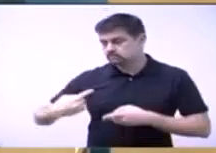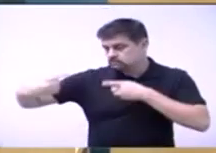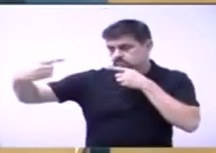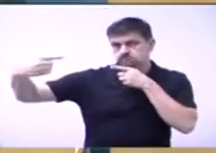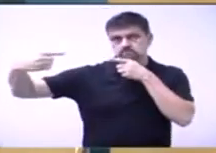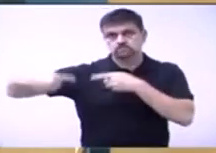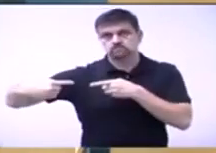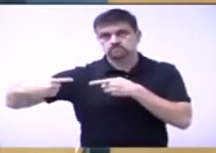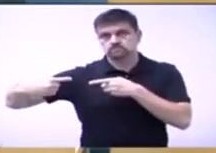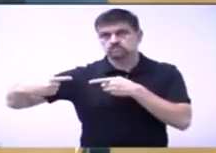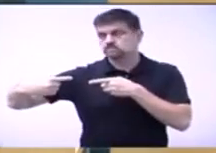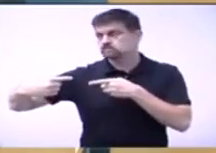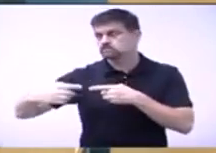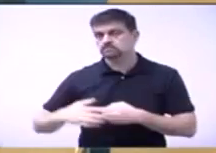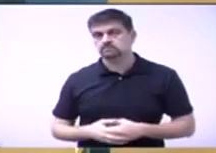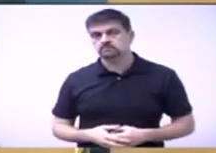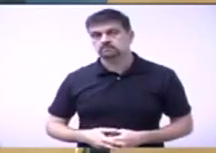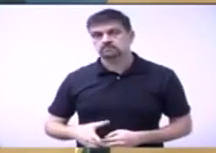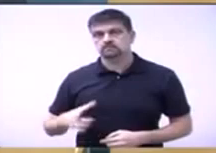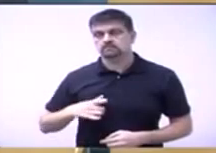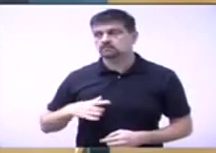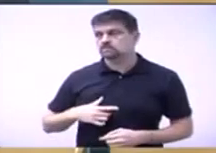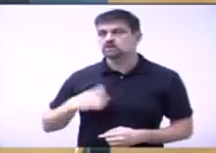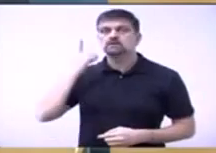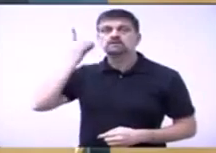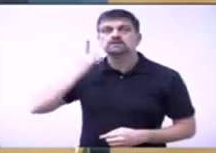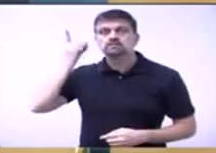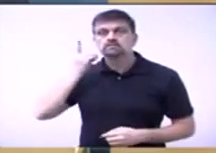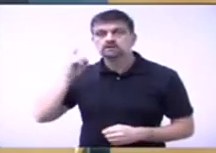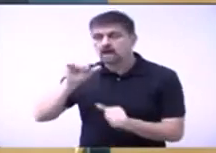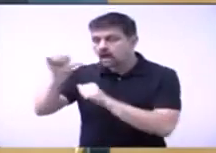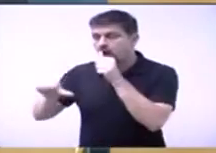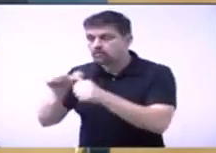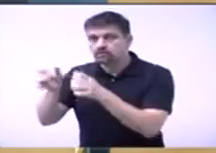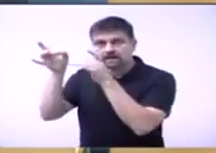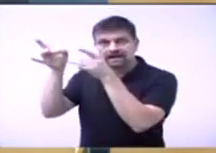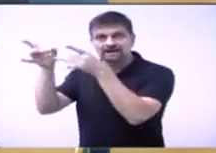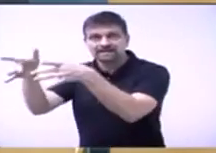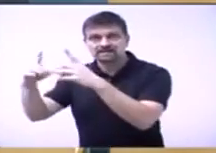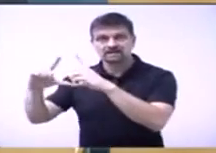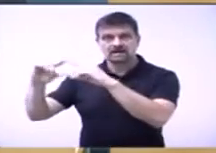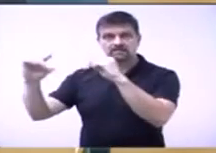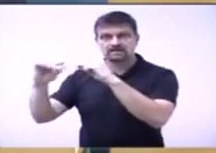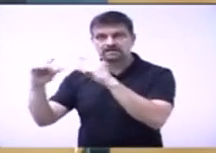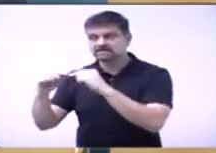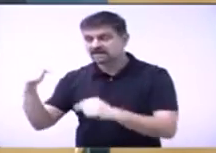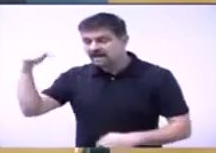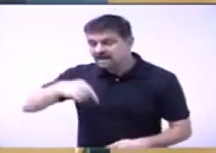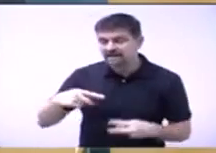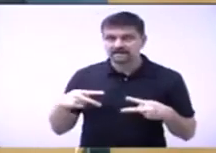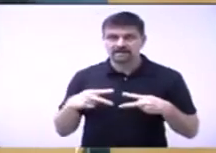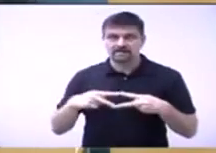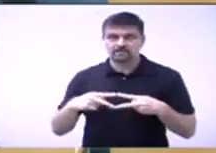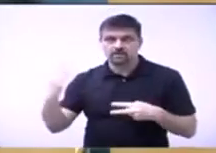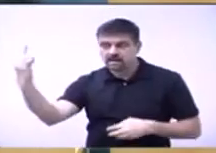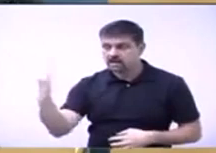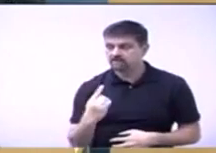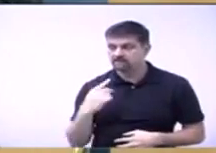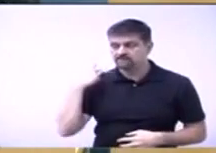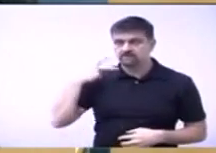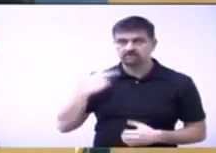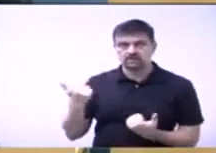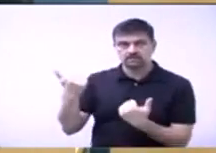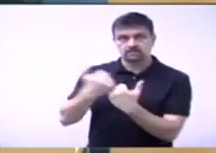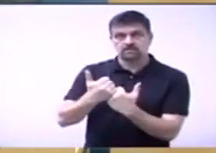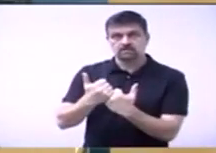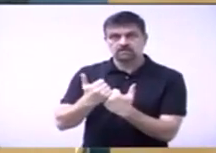feito assim para ele. Deixe de ser deputado e venha ser vereador em Paulínia. Esse é o desafio que a gente manda para eles. Porque aqui não. Quem